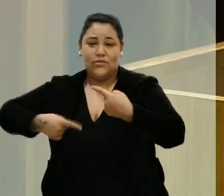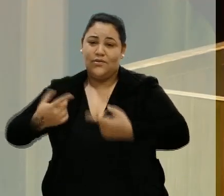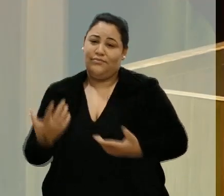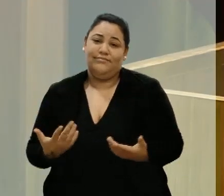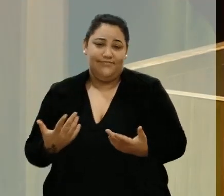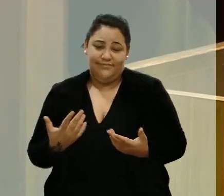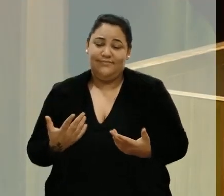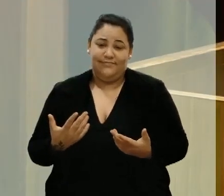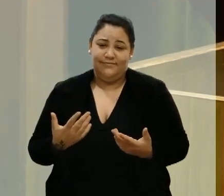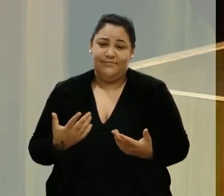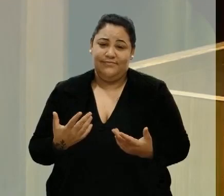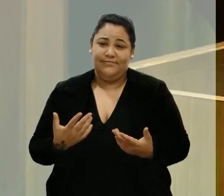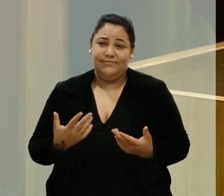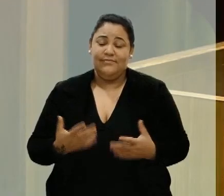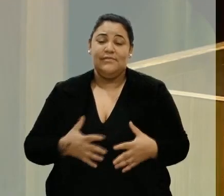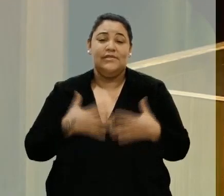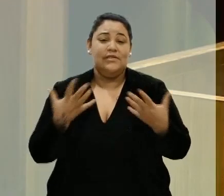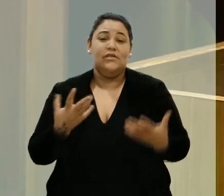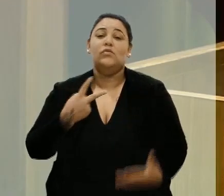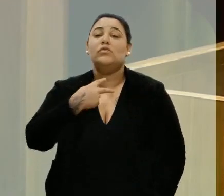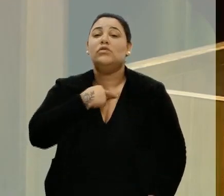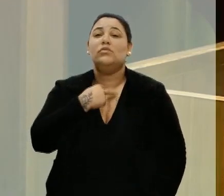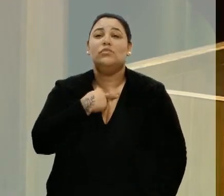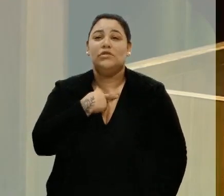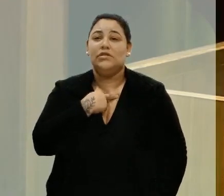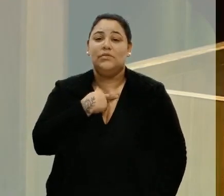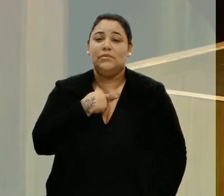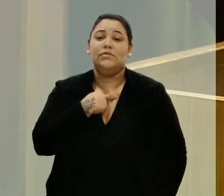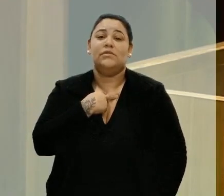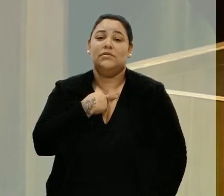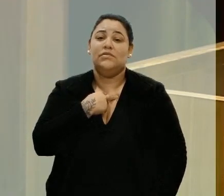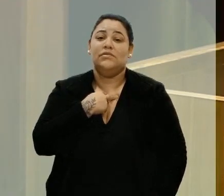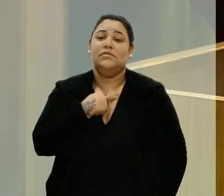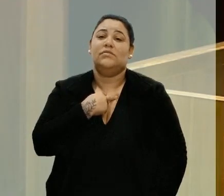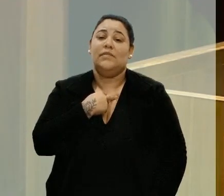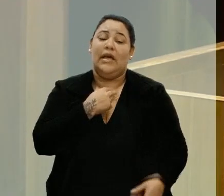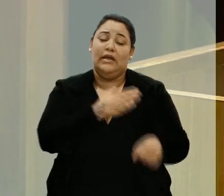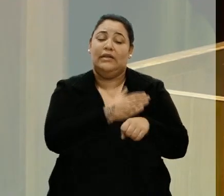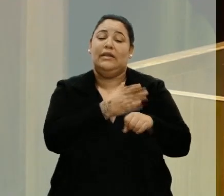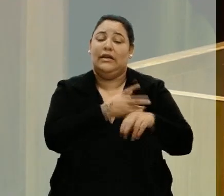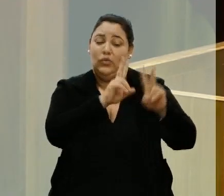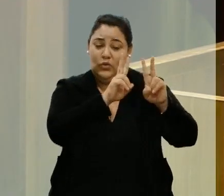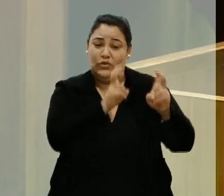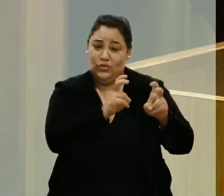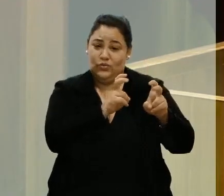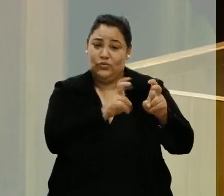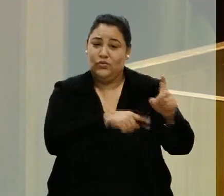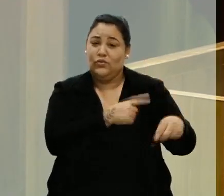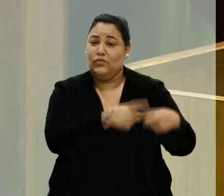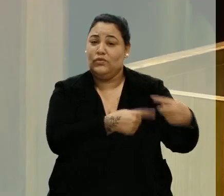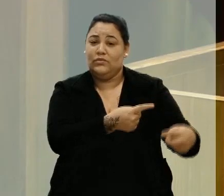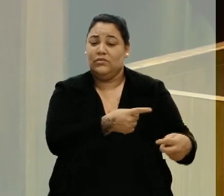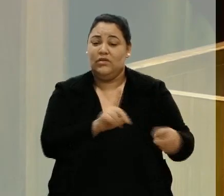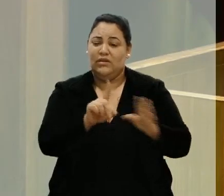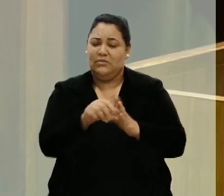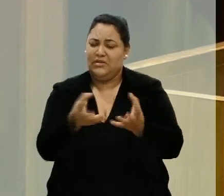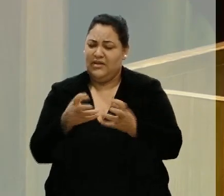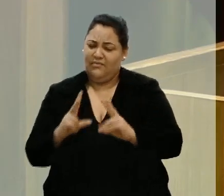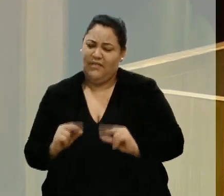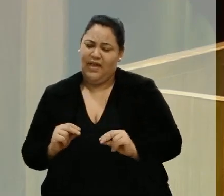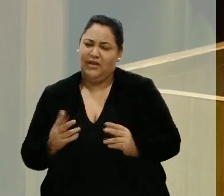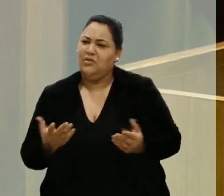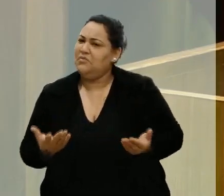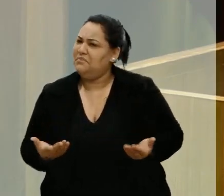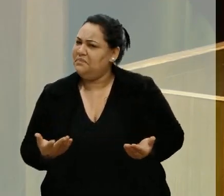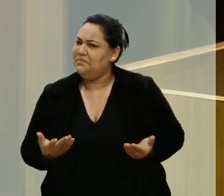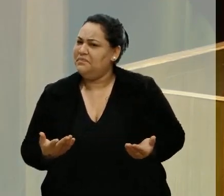Então, assim, não podemos pegar o ônibus andando e querer ter os méritos. Acho que nós temos que